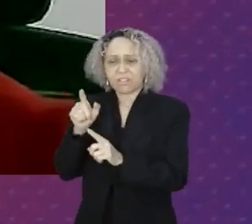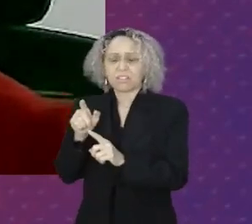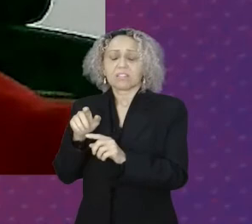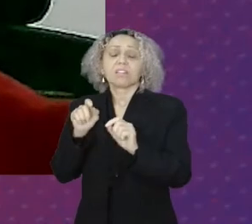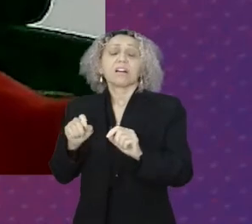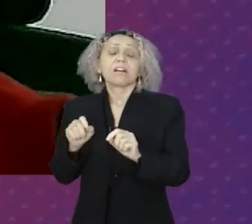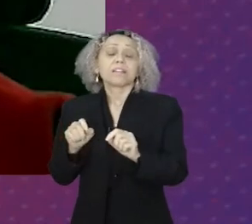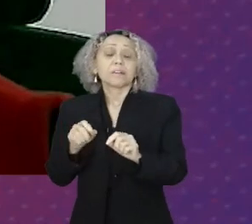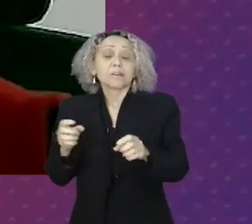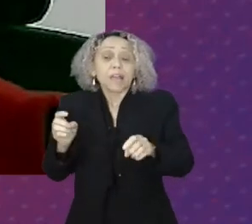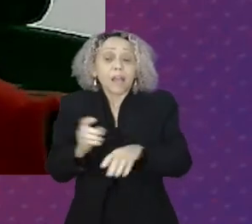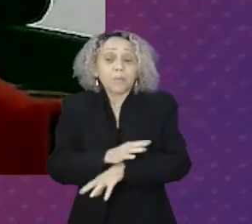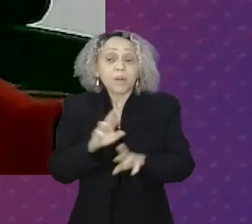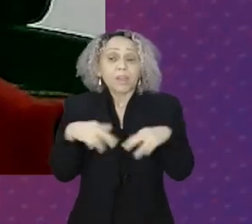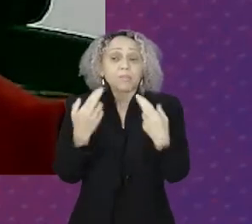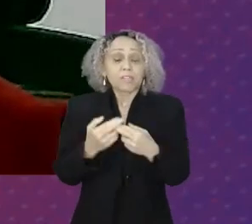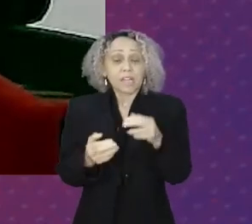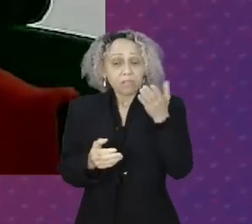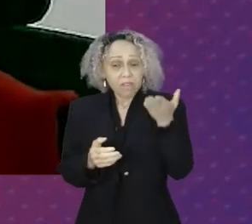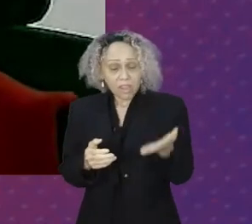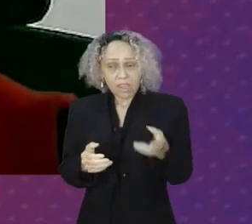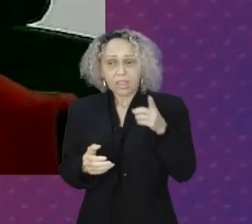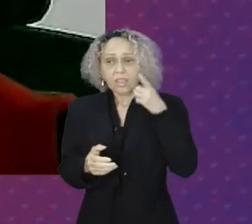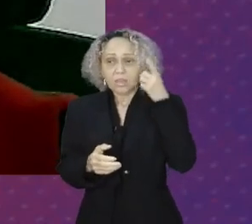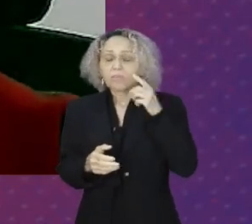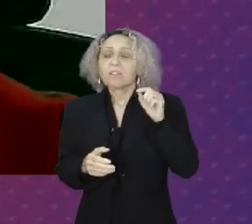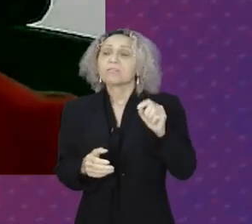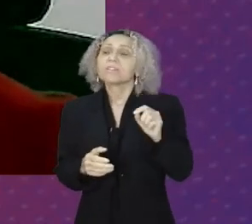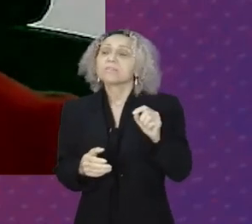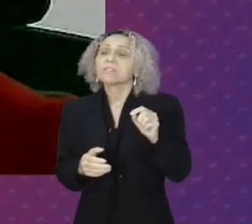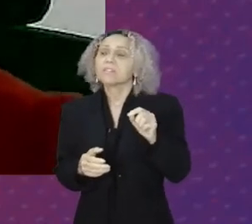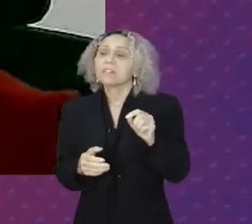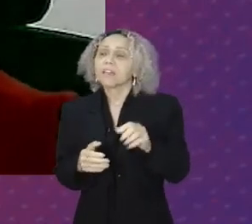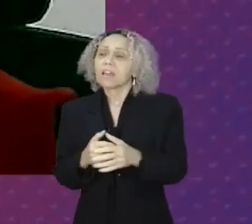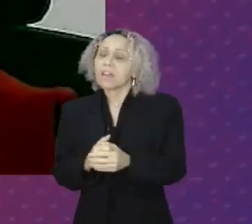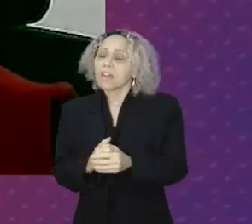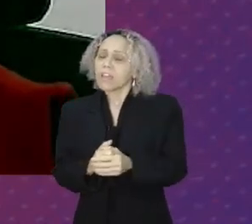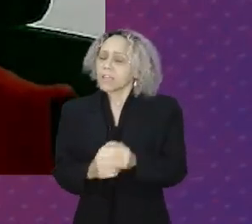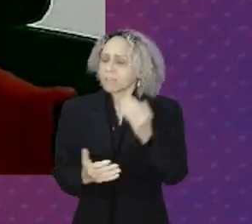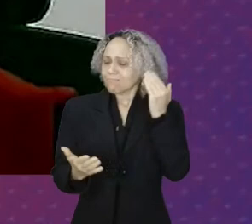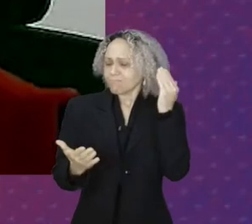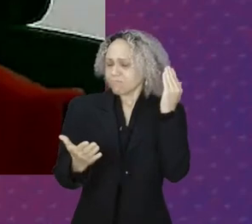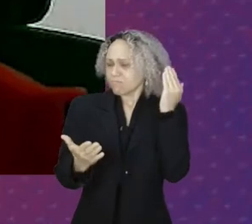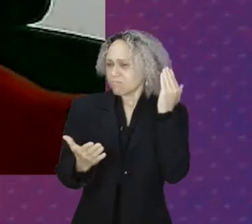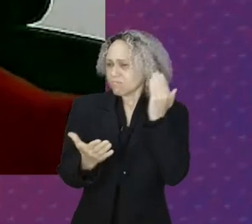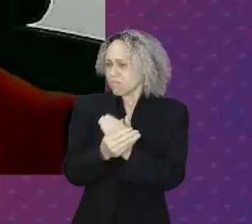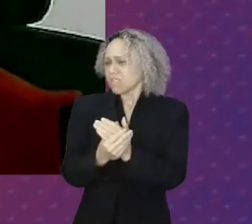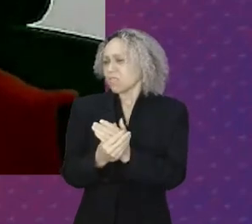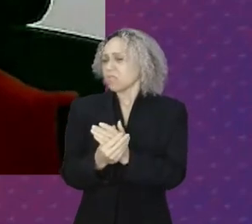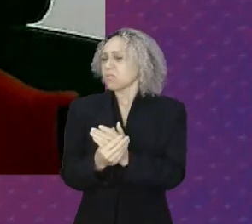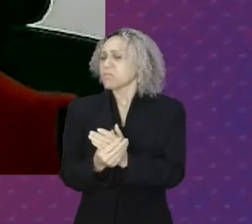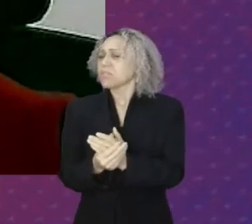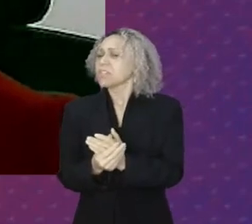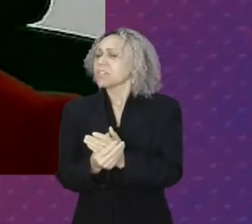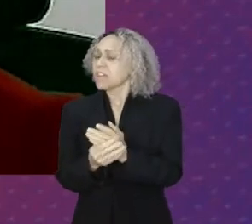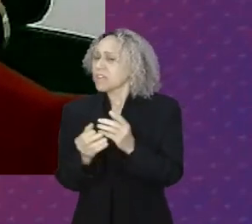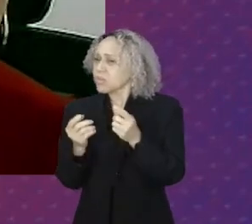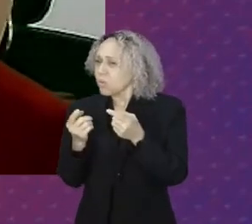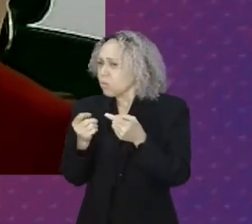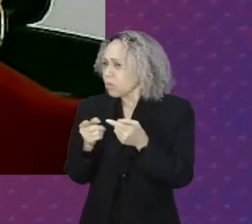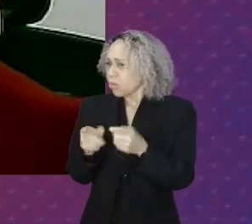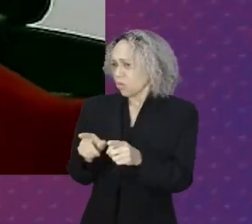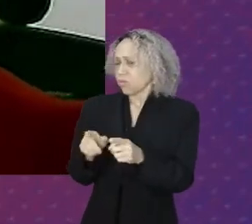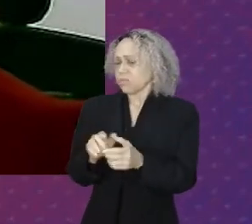Ministério Público arquivou, opinou pelo arquivamento daquela notícia dizendo que não era um crime,